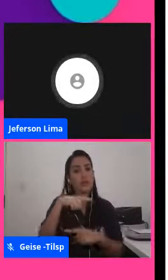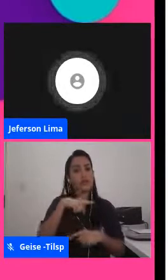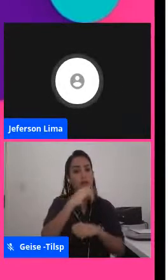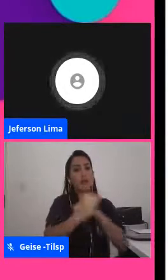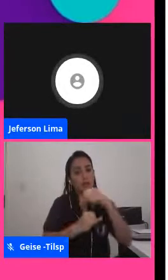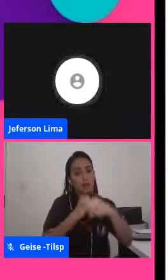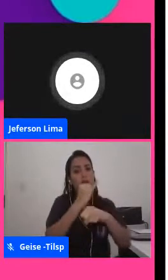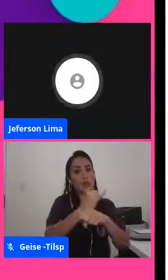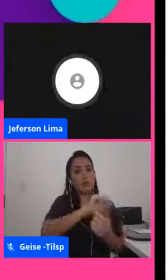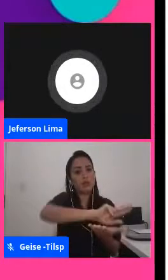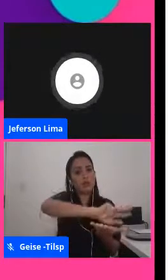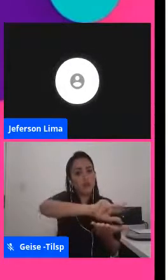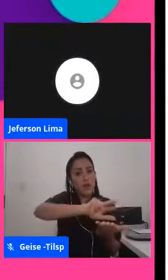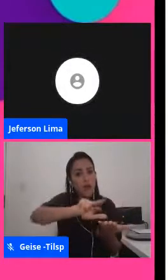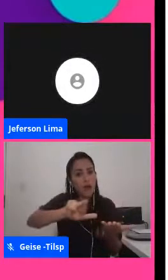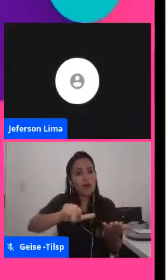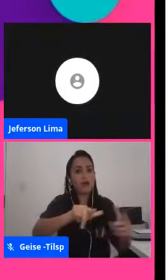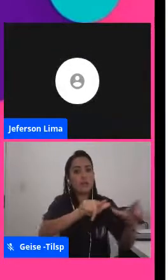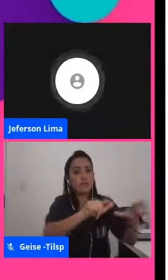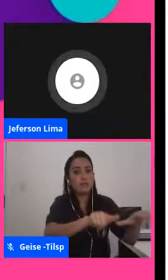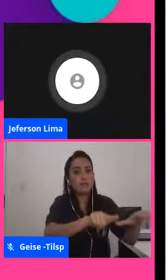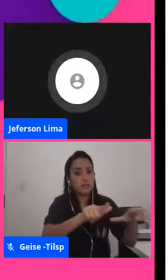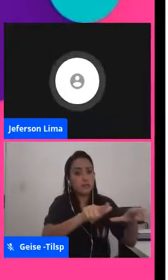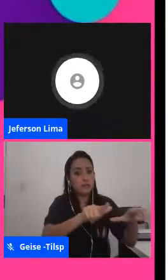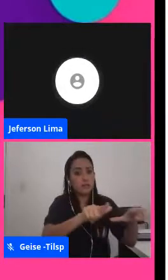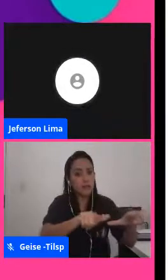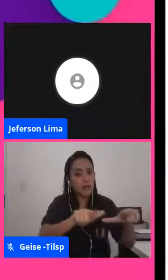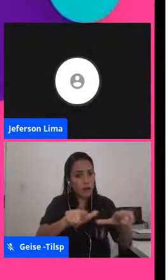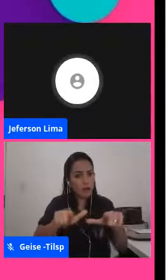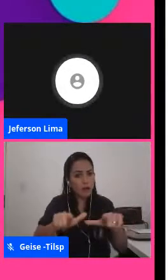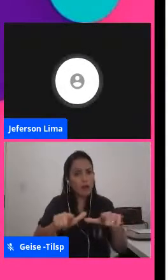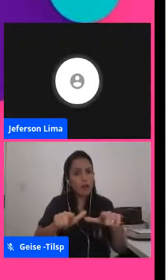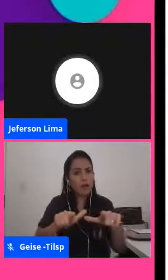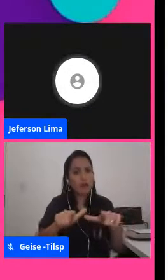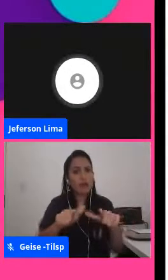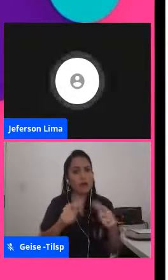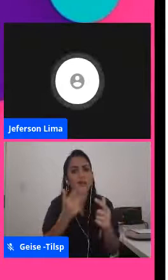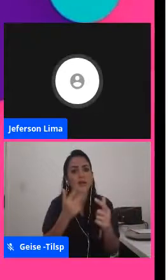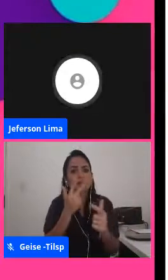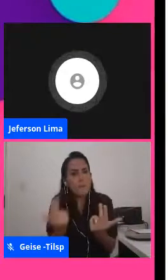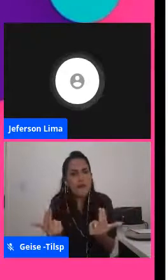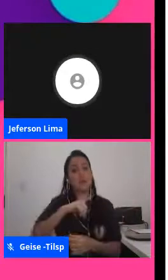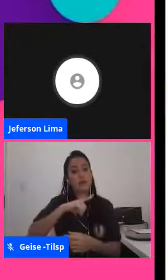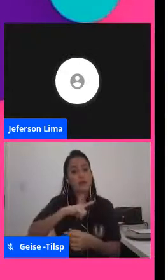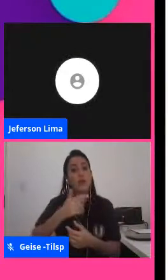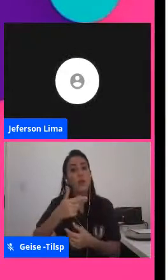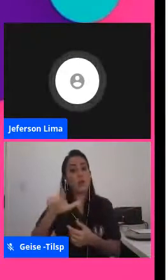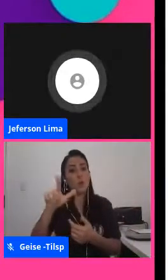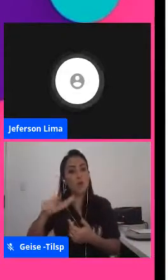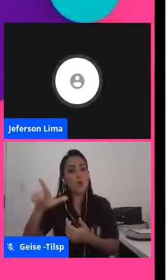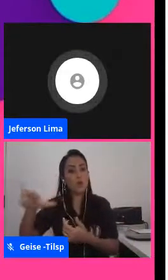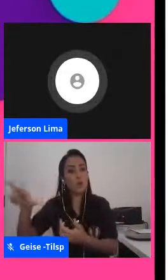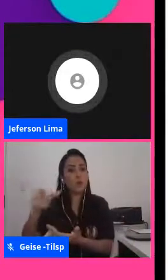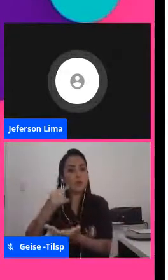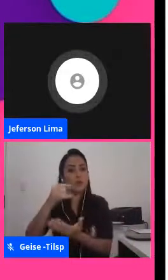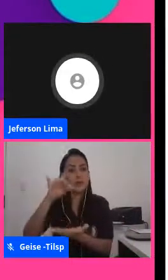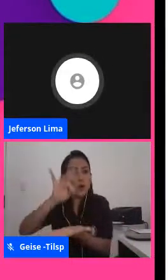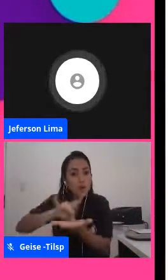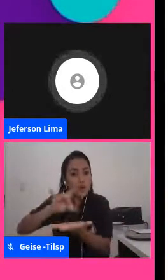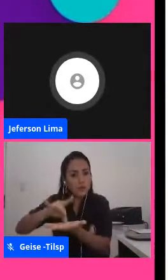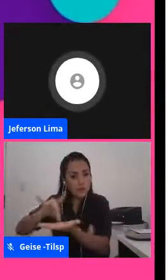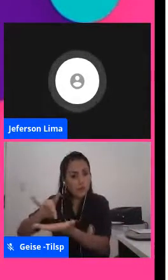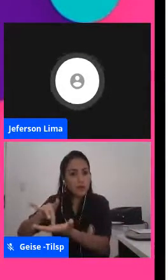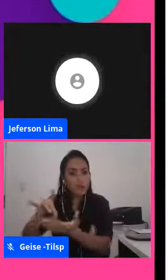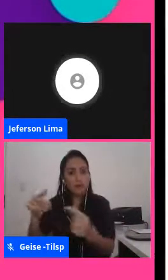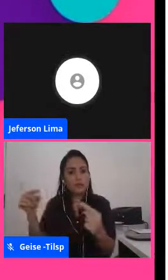também várias placas oficiais do Arduino, né? A marca Arduino, ela cresceu, né, e eles começaram a desenvolver aí mais. O que muda geralmente de